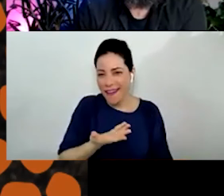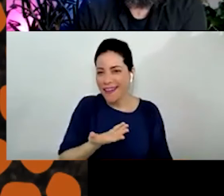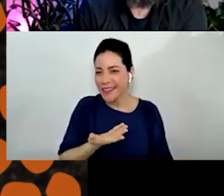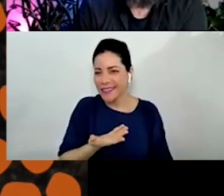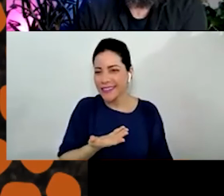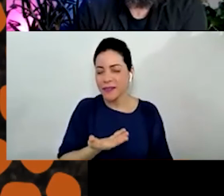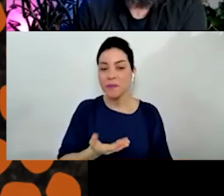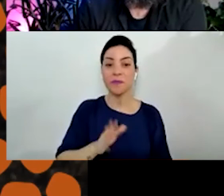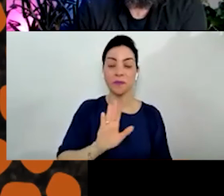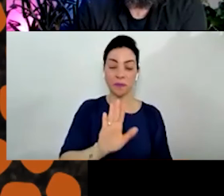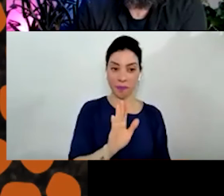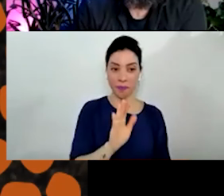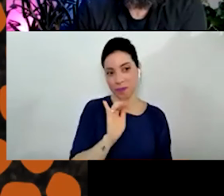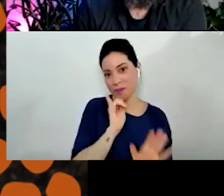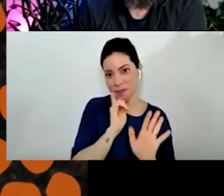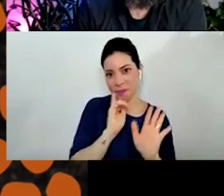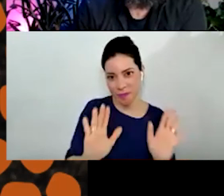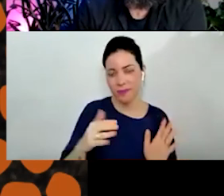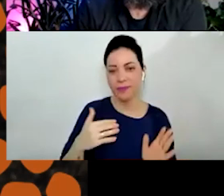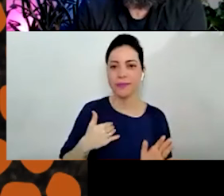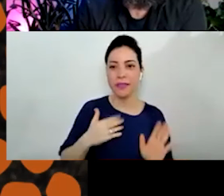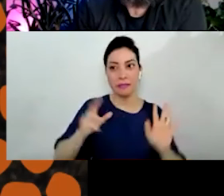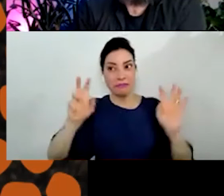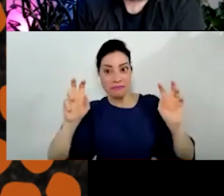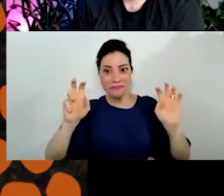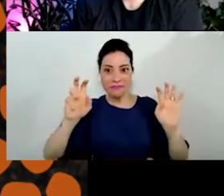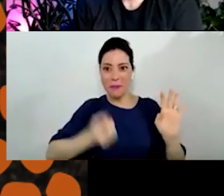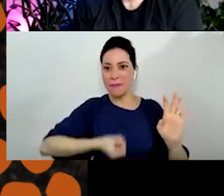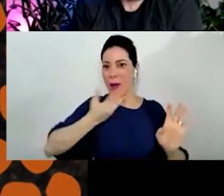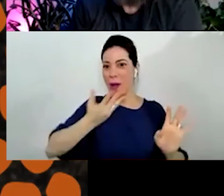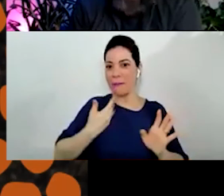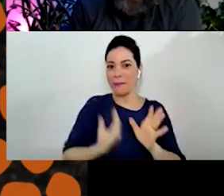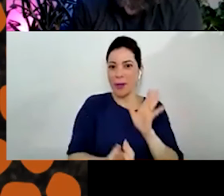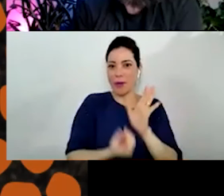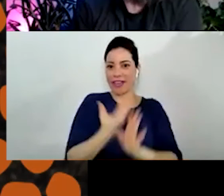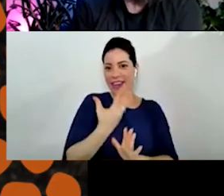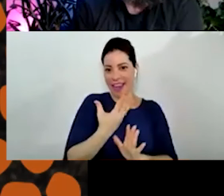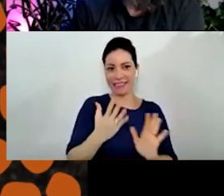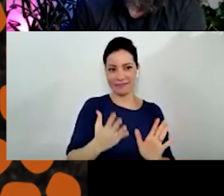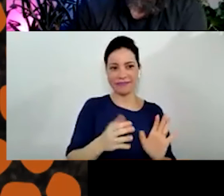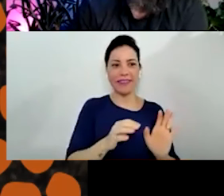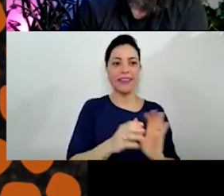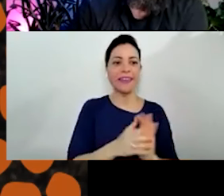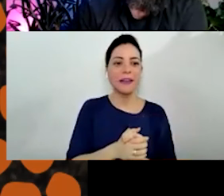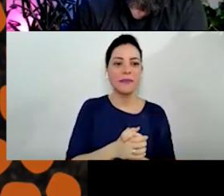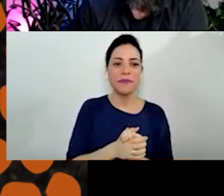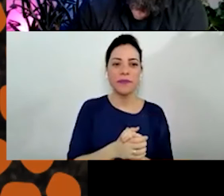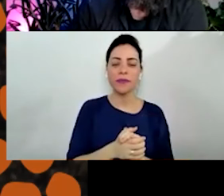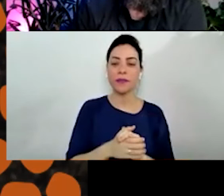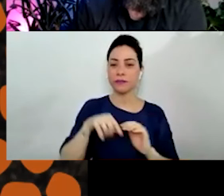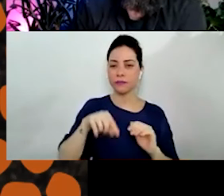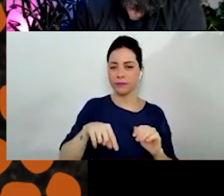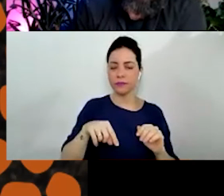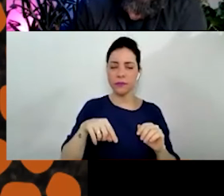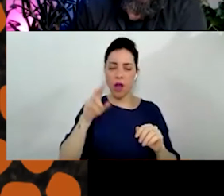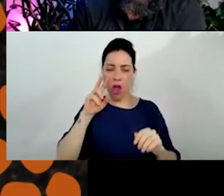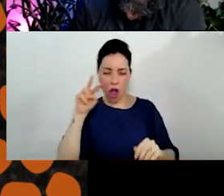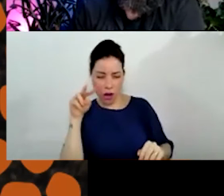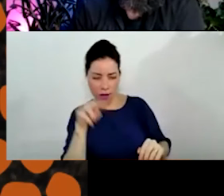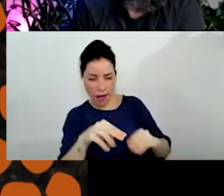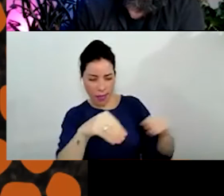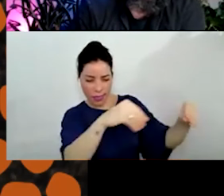então vou ler o poema aqui que eu criei para cada uma desse cenário percebeu nossa terra olharmos